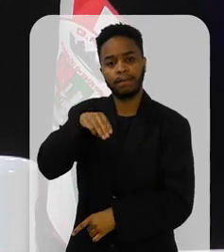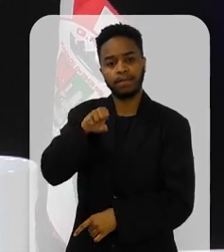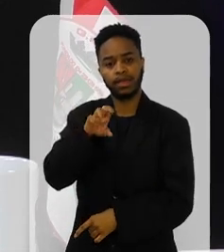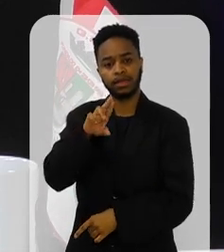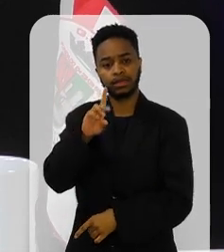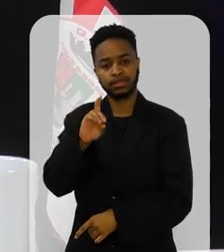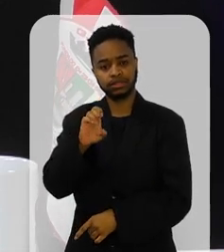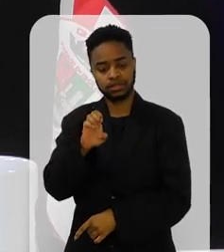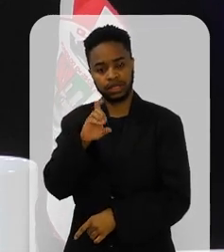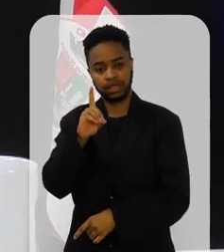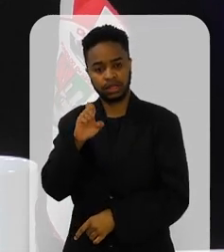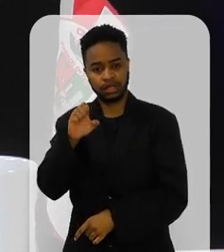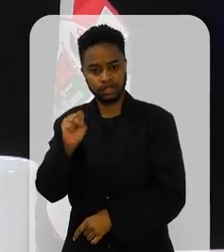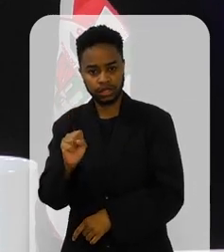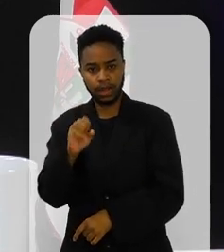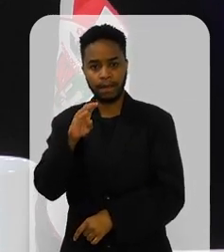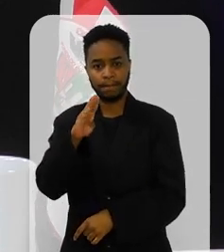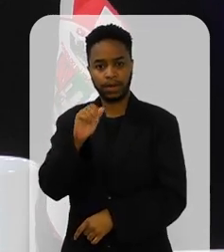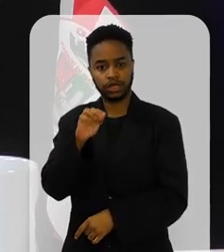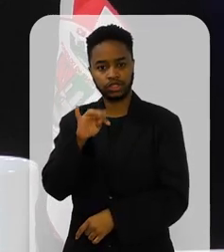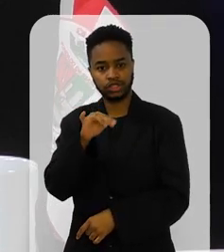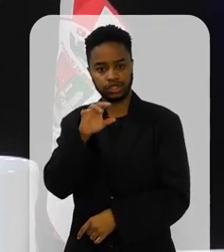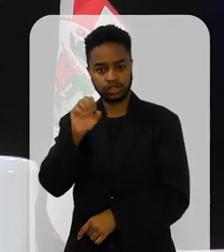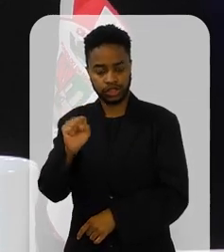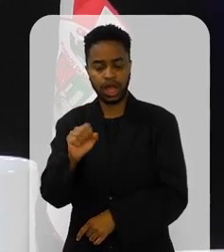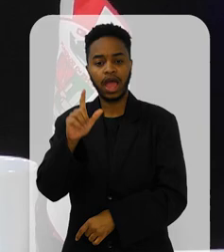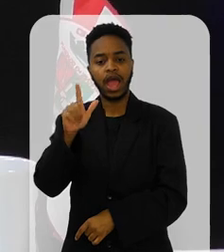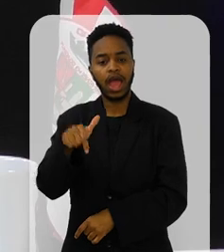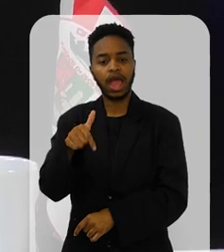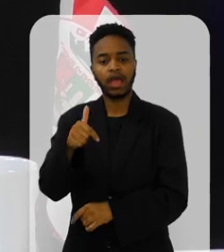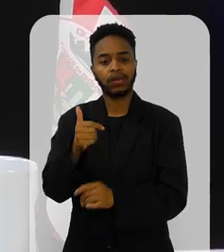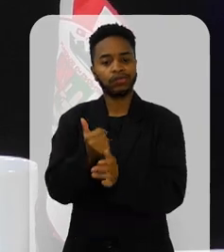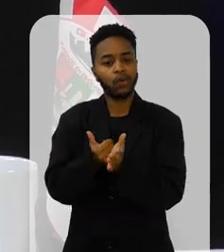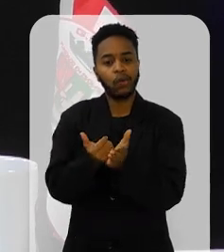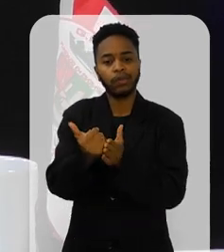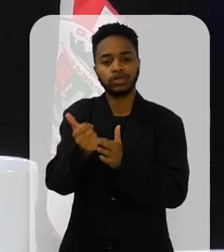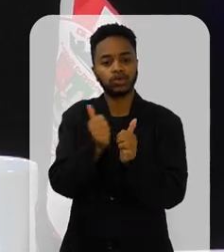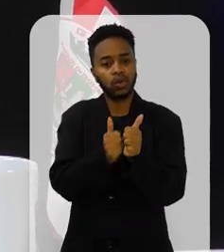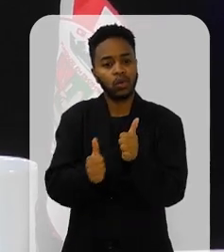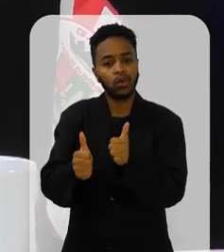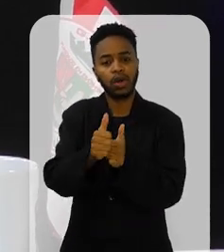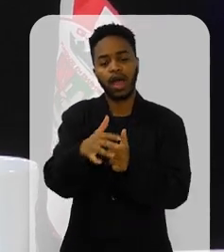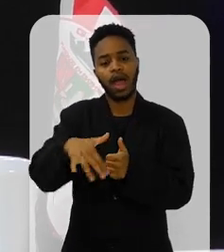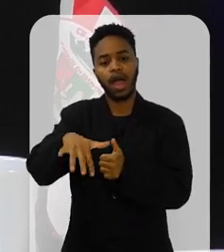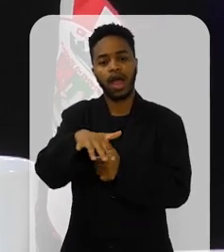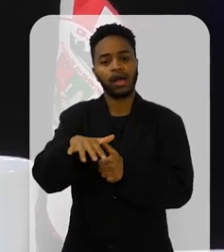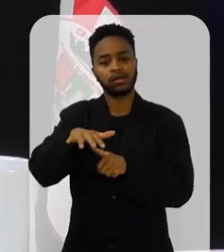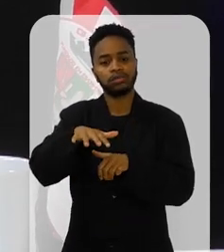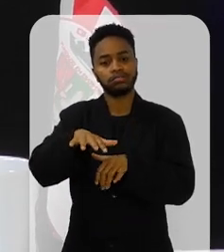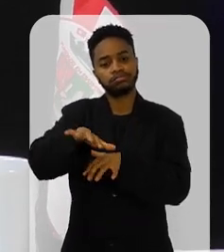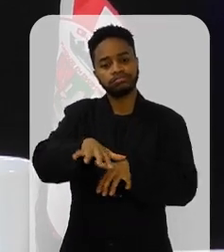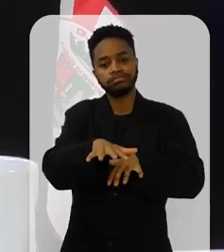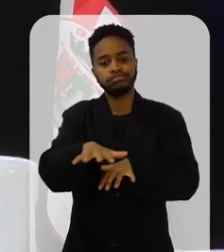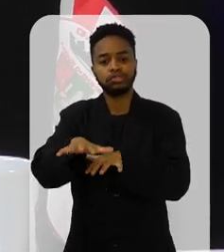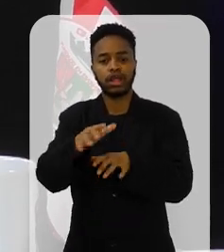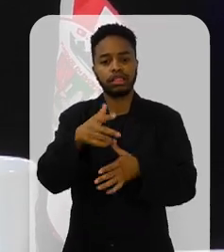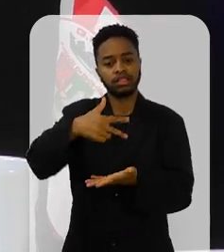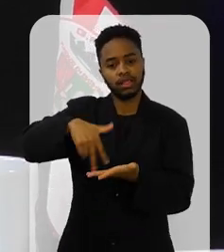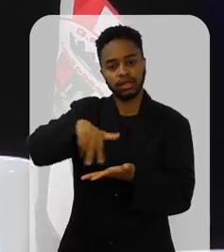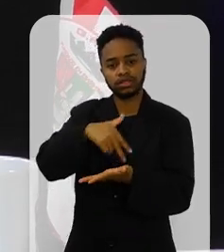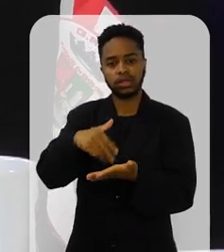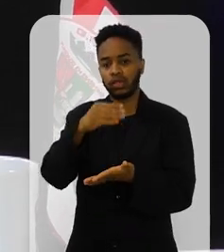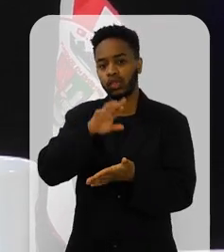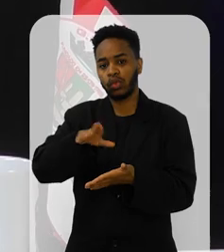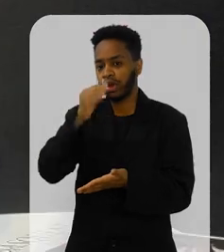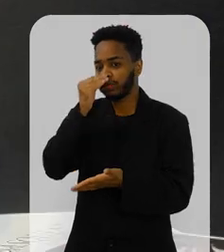que foi praticamente a protagonista das alas coreografadas, não desmerecendo, sou Fernando Pamplona, porque